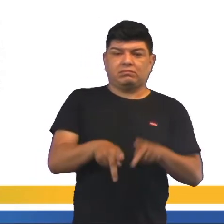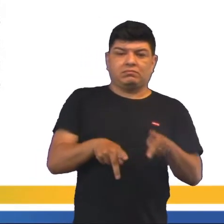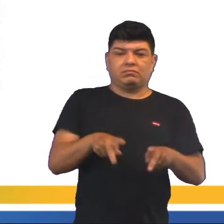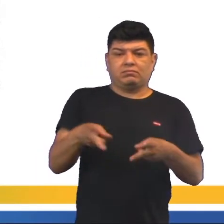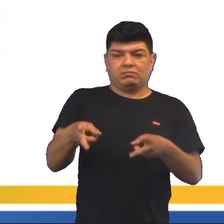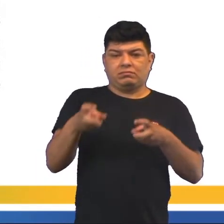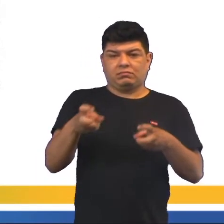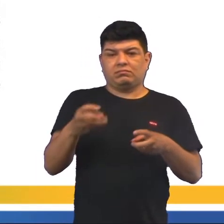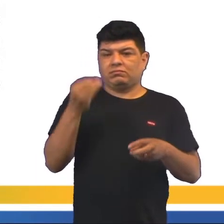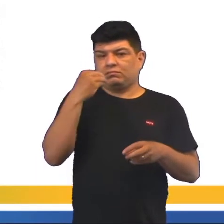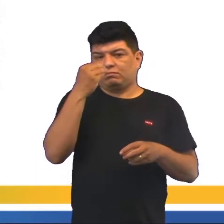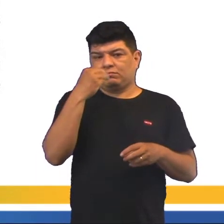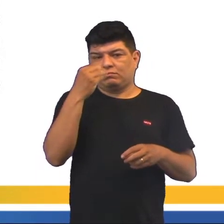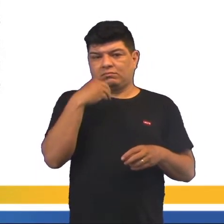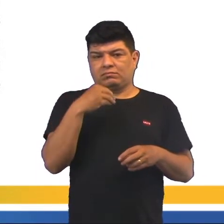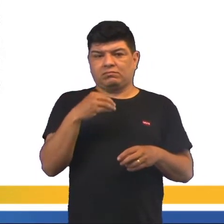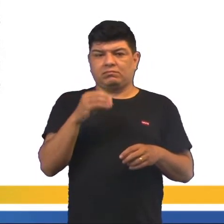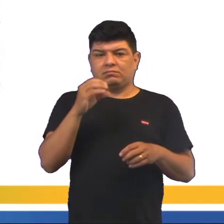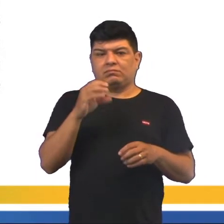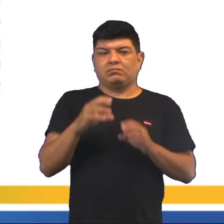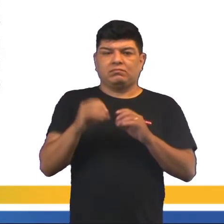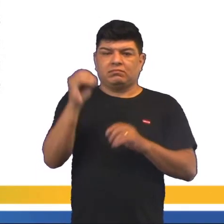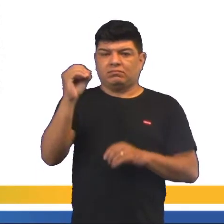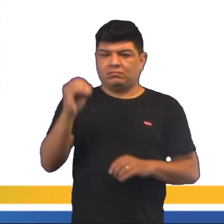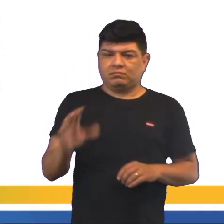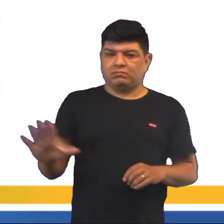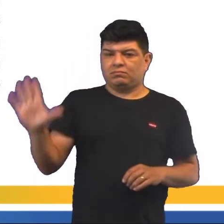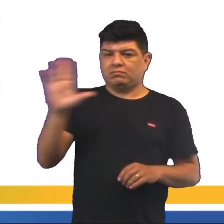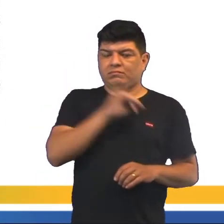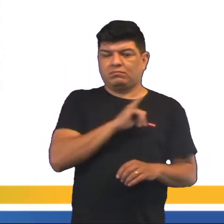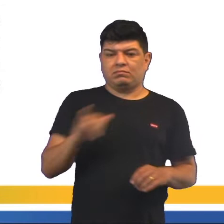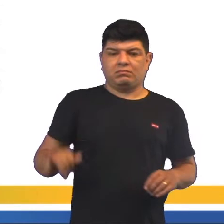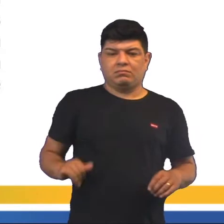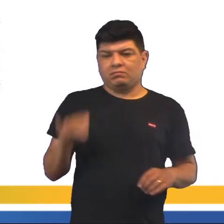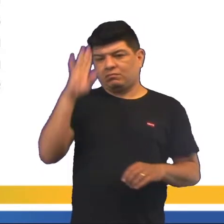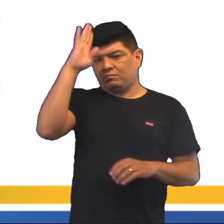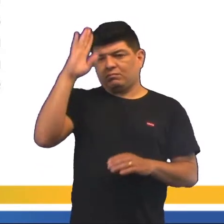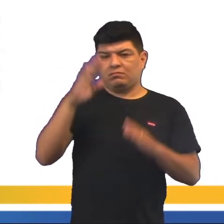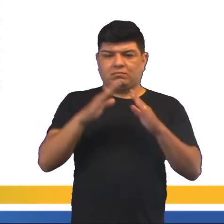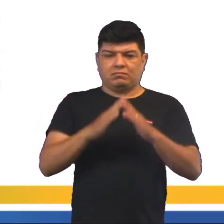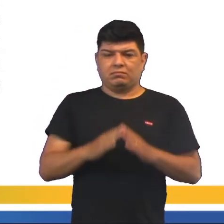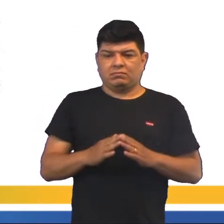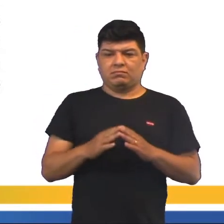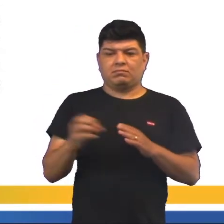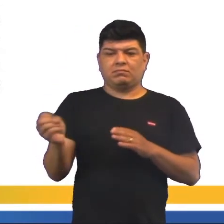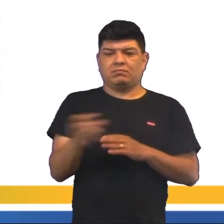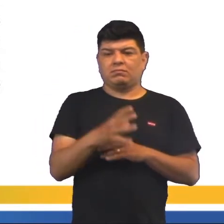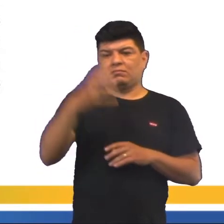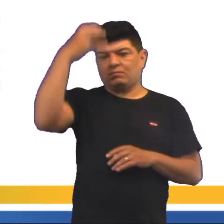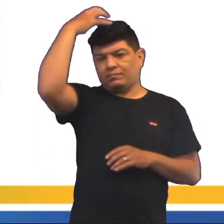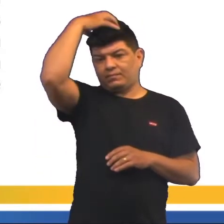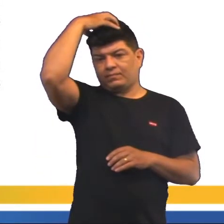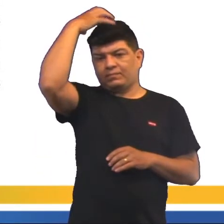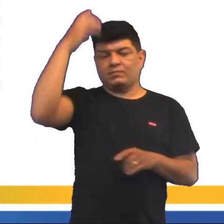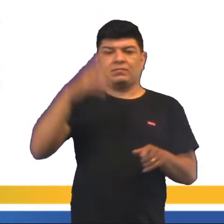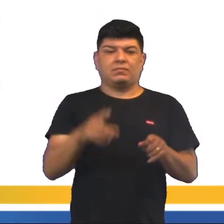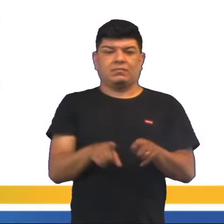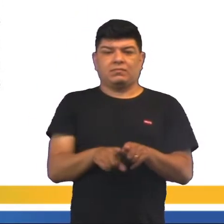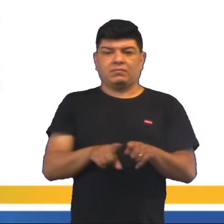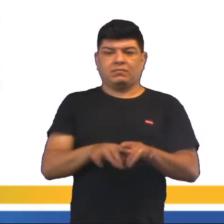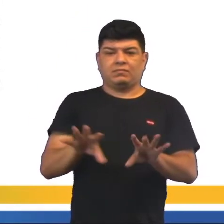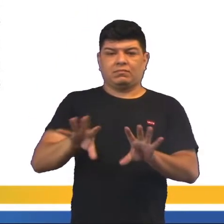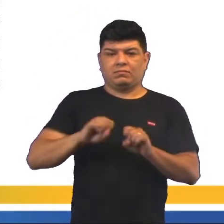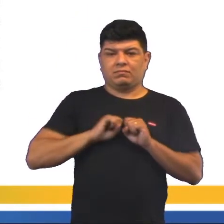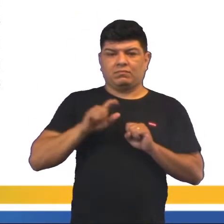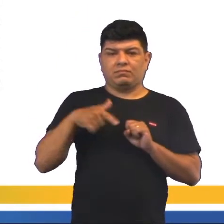ao perceberem o enfraquecimento da parte ocidental do Império Romano, instalaram-se nas terras e criaram novos reinos. Muitos deles foram